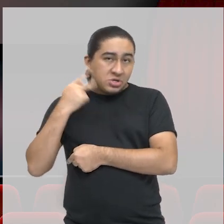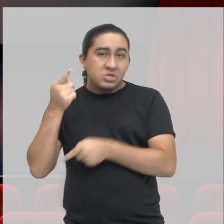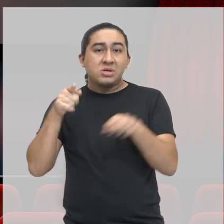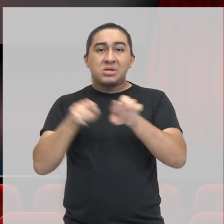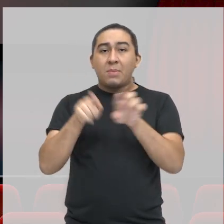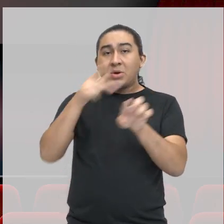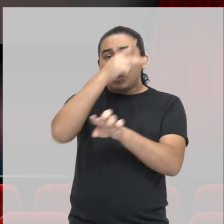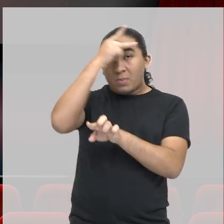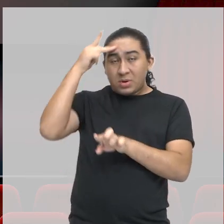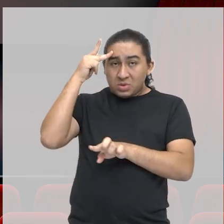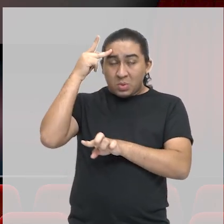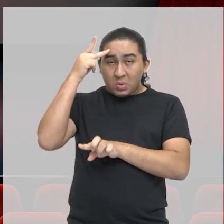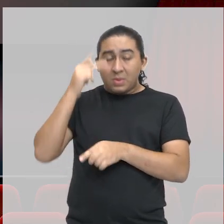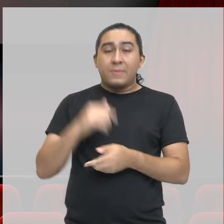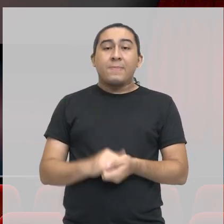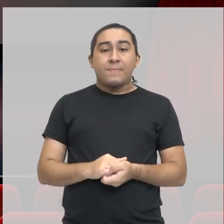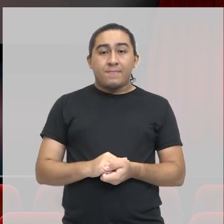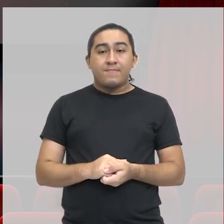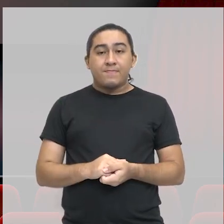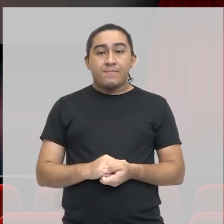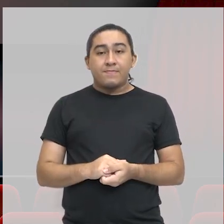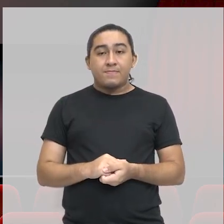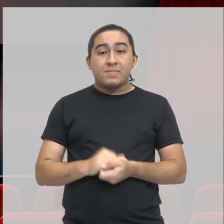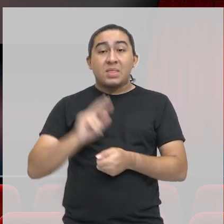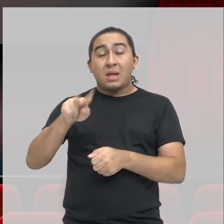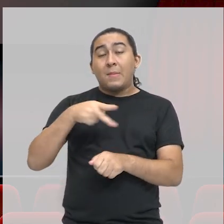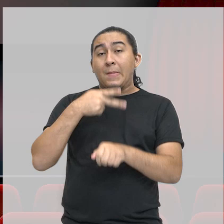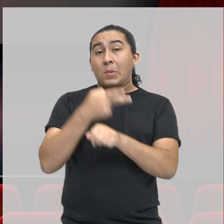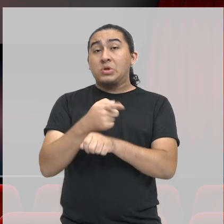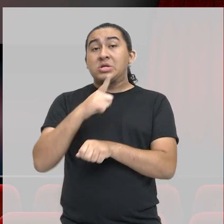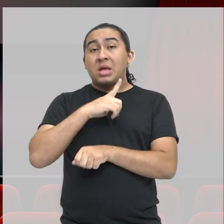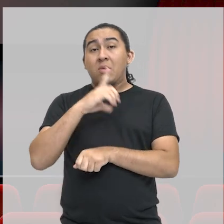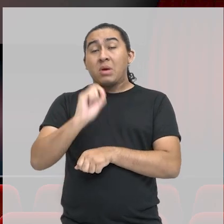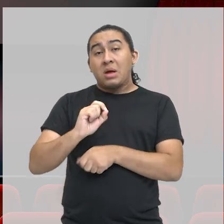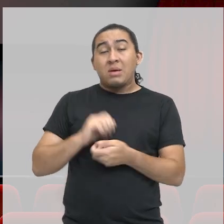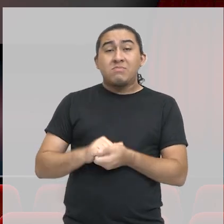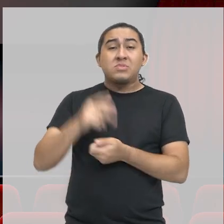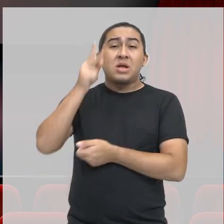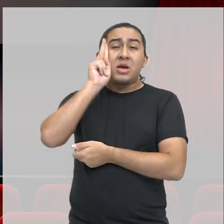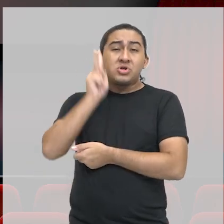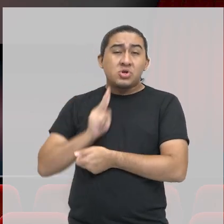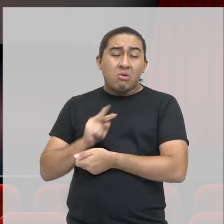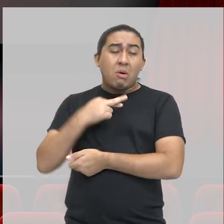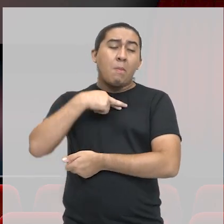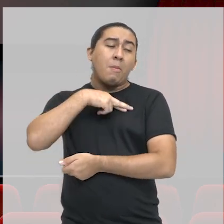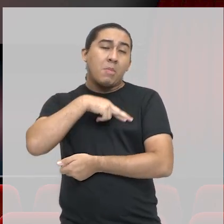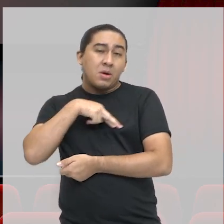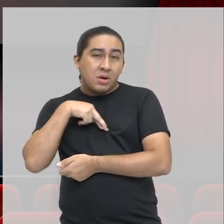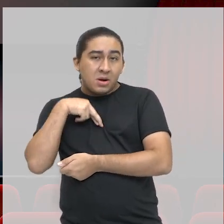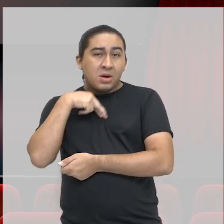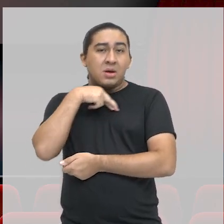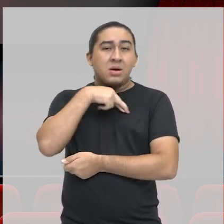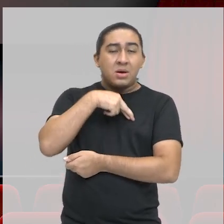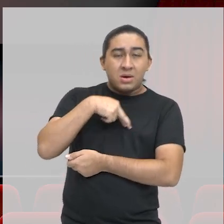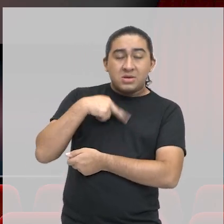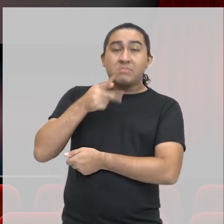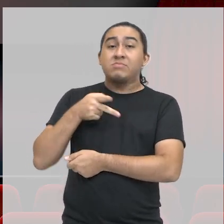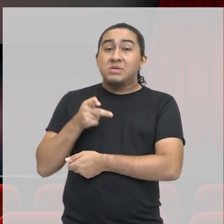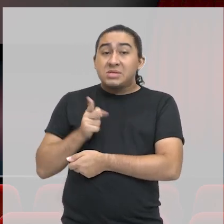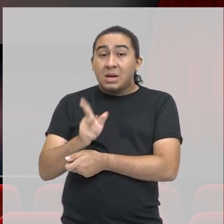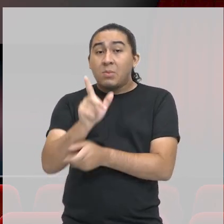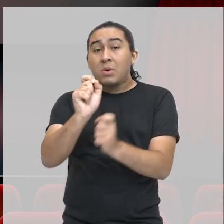pessoas eruditas. E depois nós temos o drama. O drama são aquelas histórias românticas que sempre no